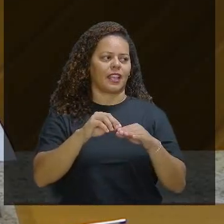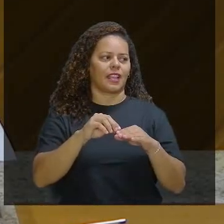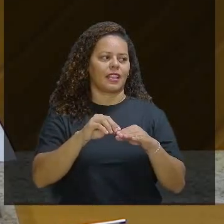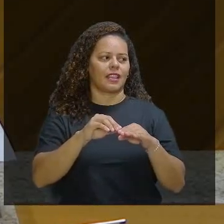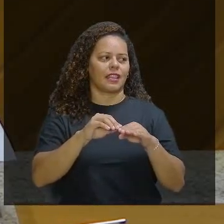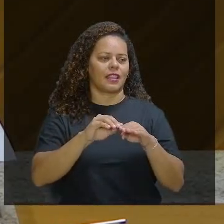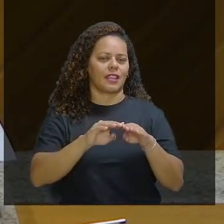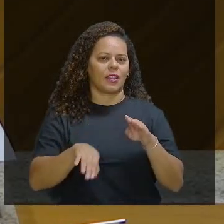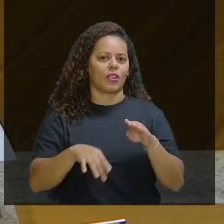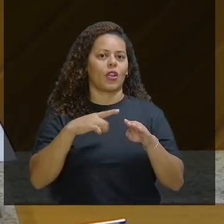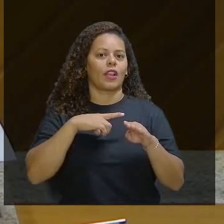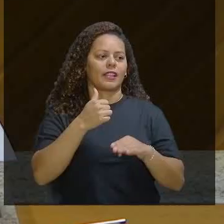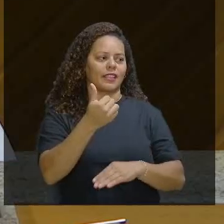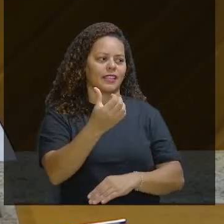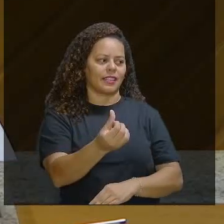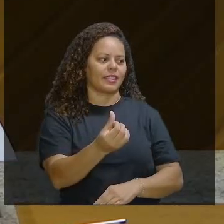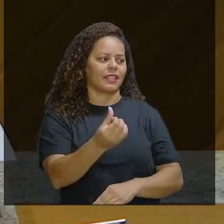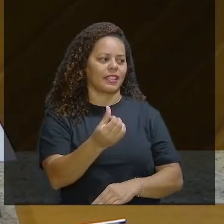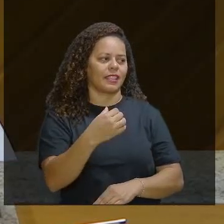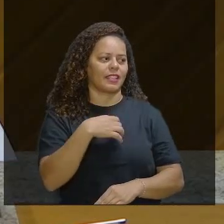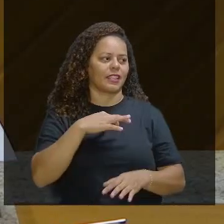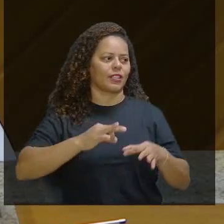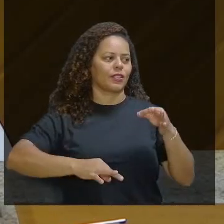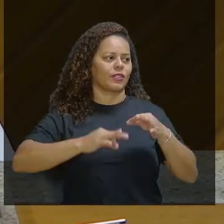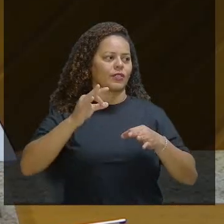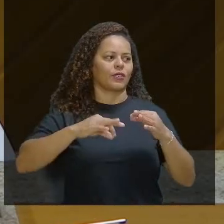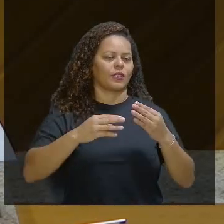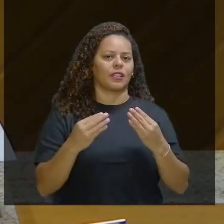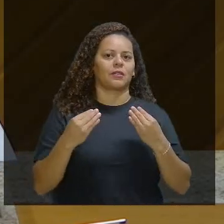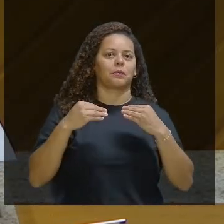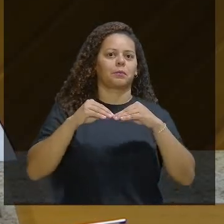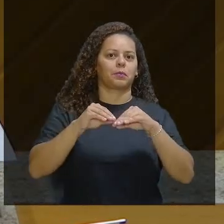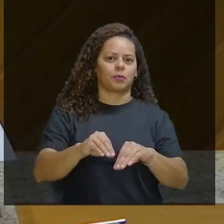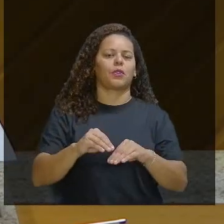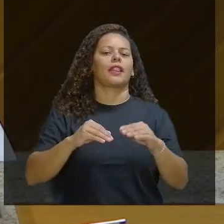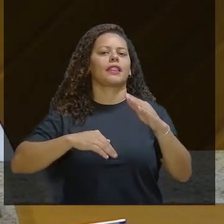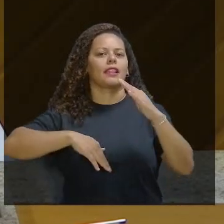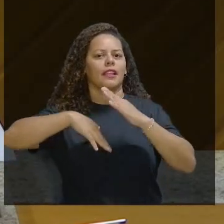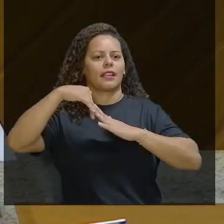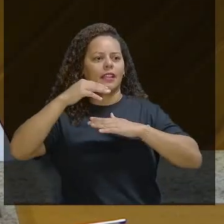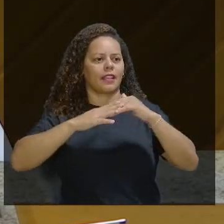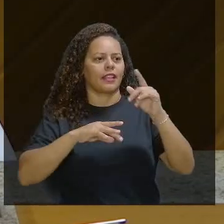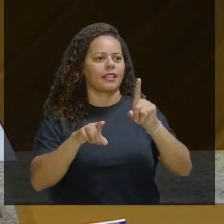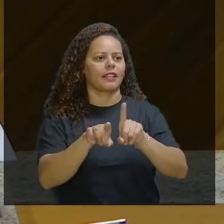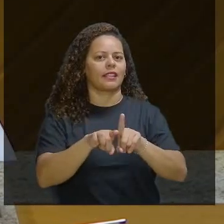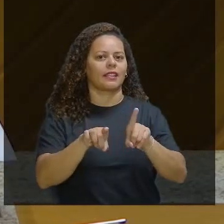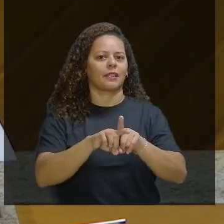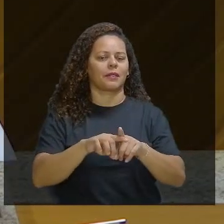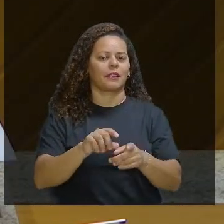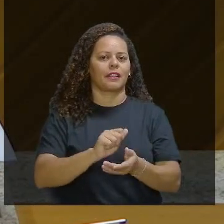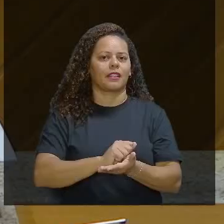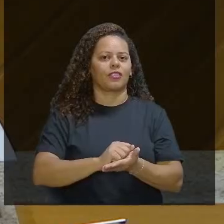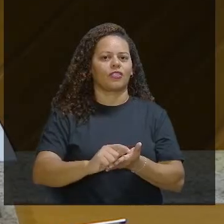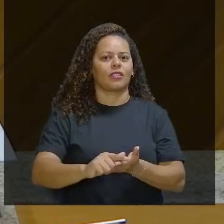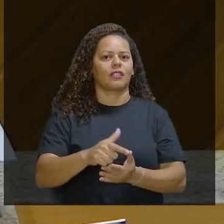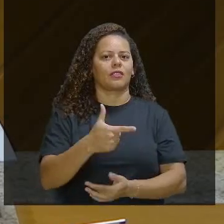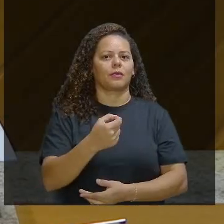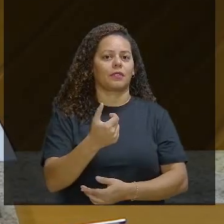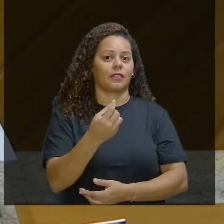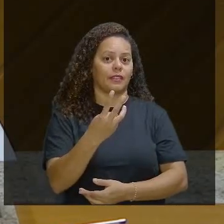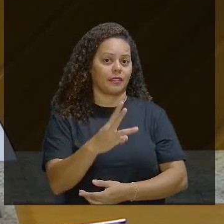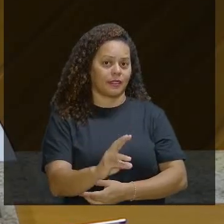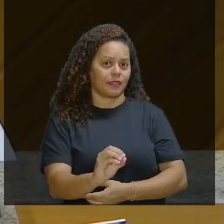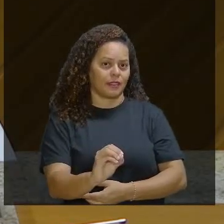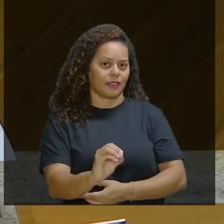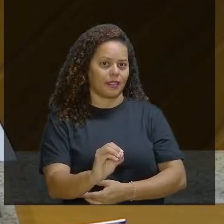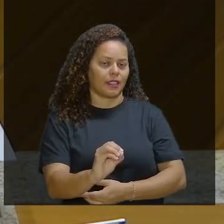e 16, paz, justiça e instituições eficazes e da Agenda 2030, em